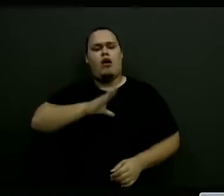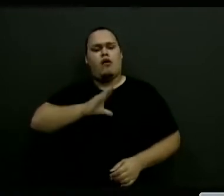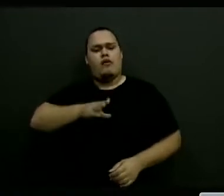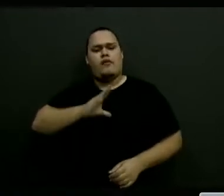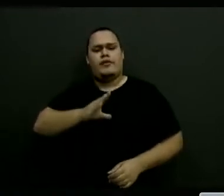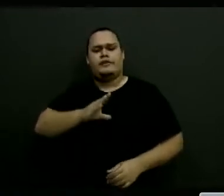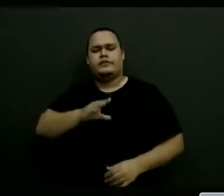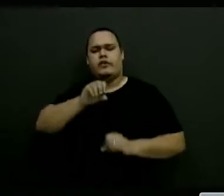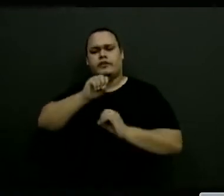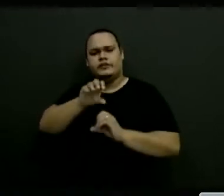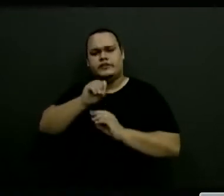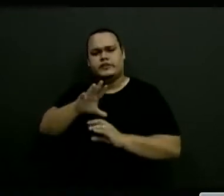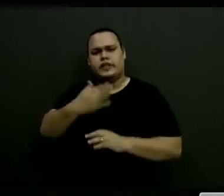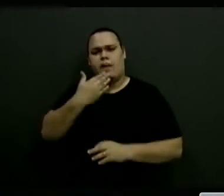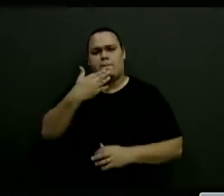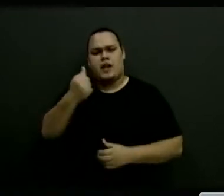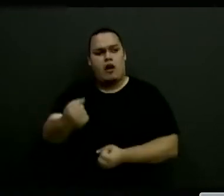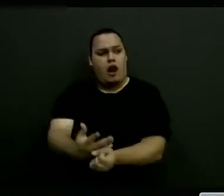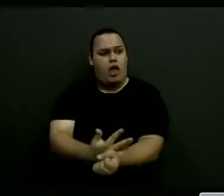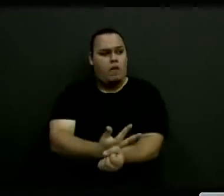aos que a vida golpeou na família,